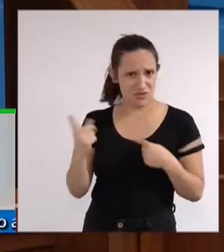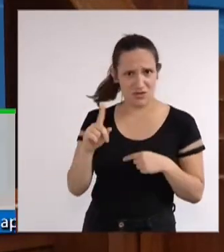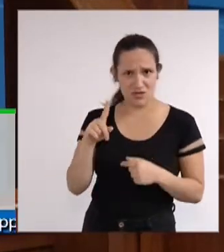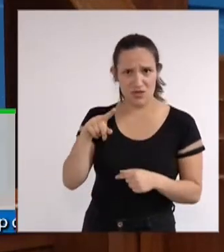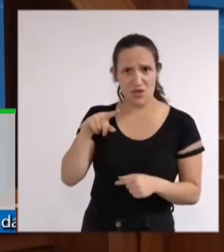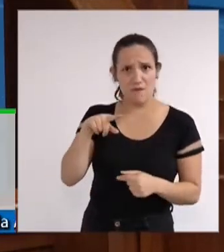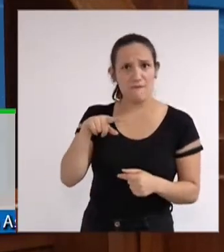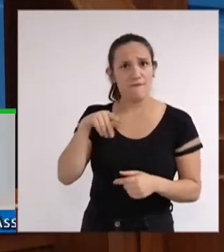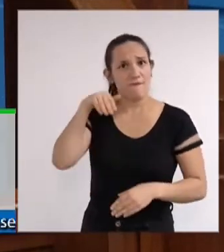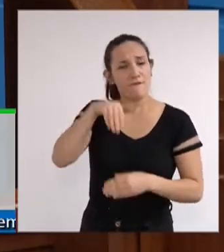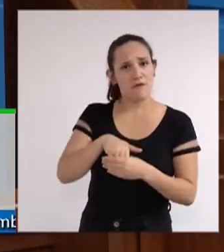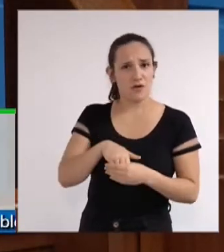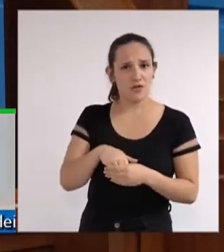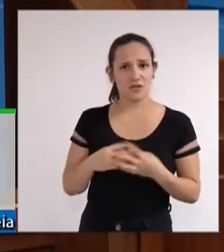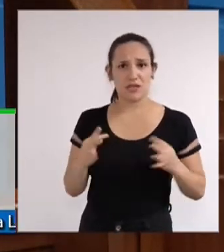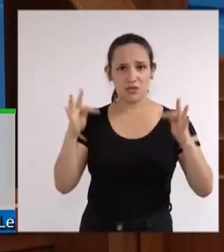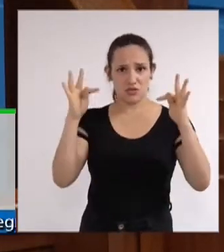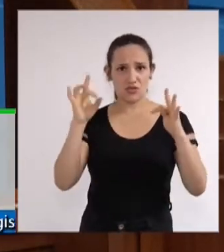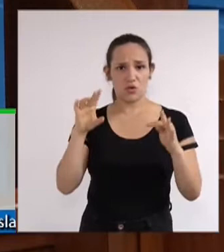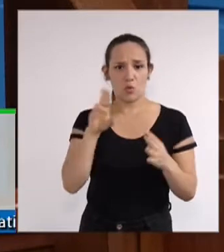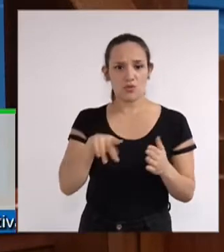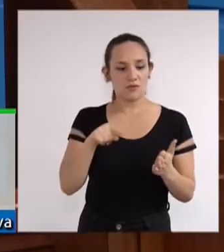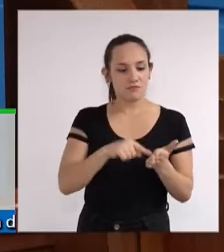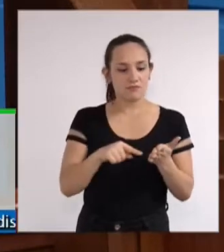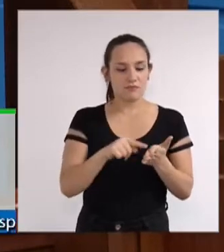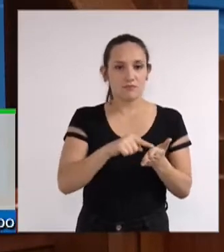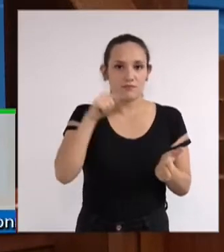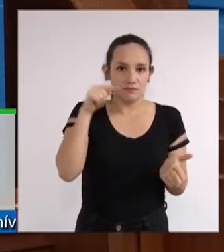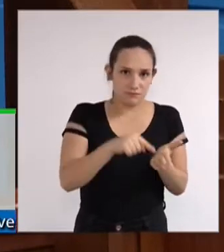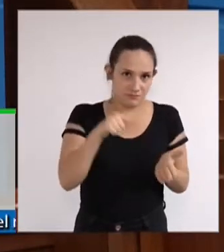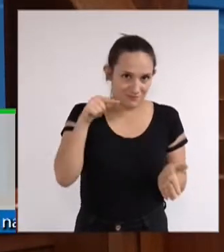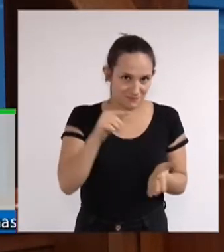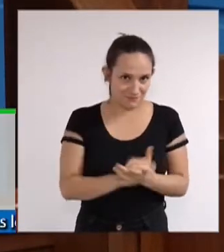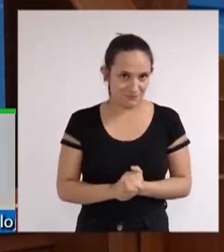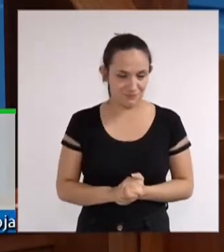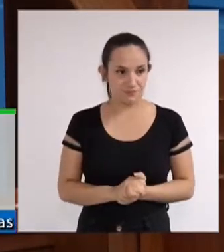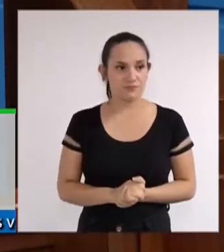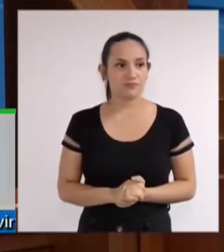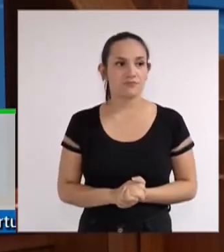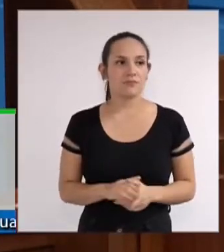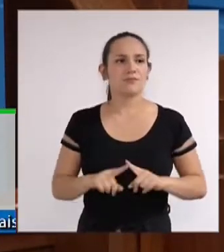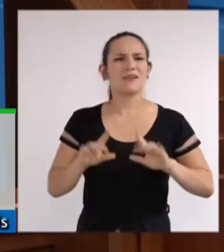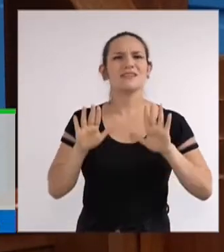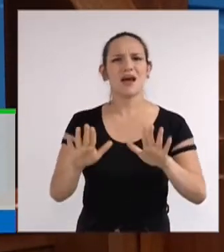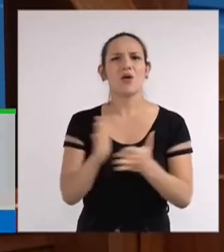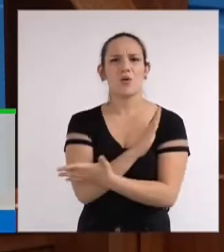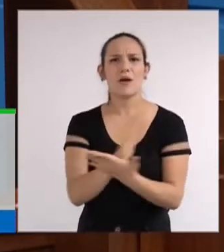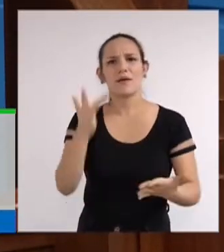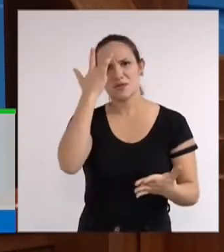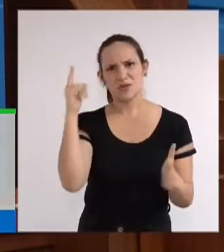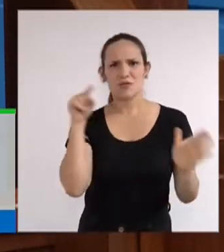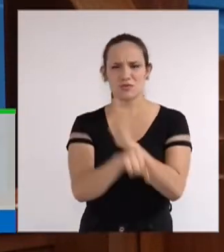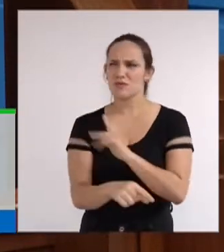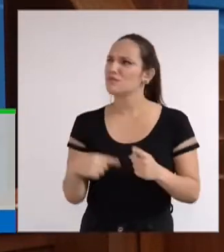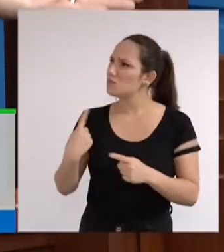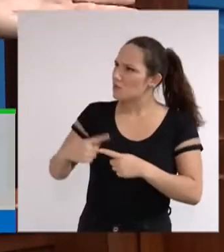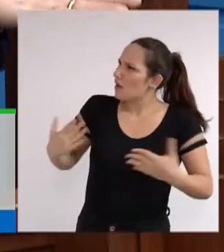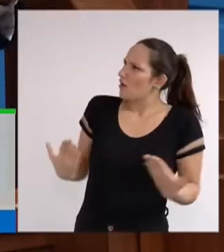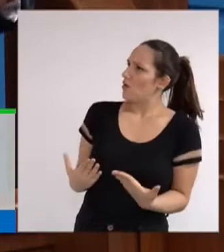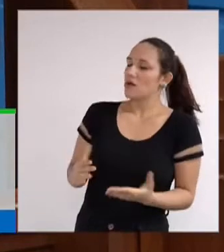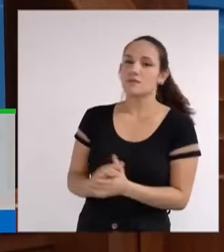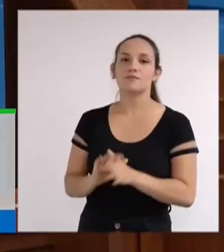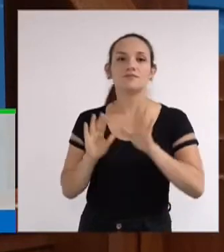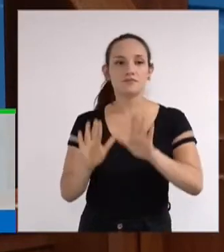a minha crítica não é solitária. E os senhores vão dizer assim, mas por que isso agora? Quando a lei do